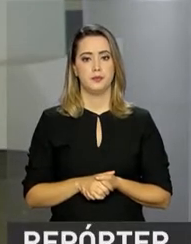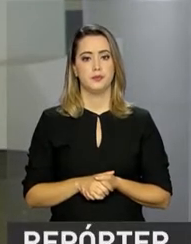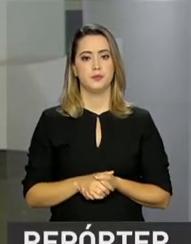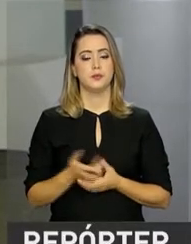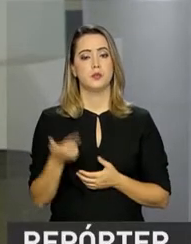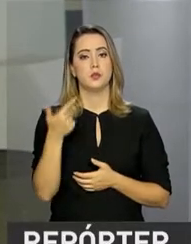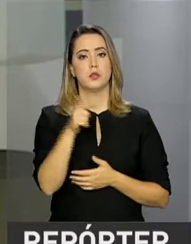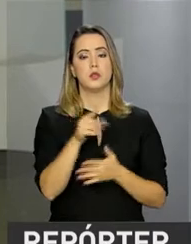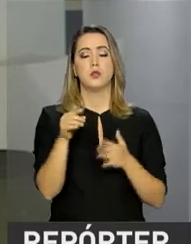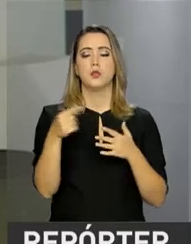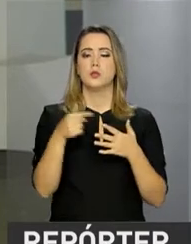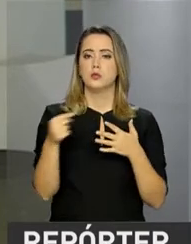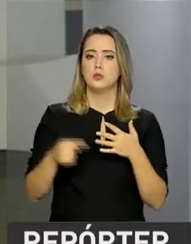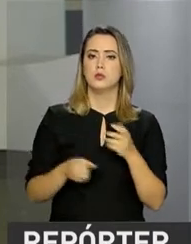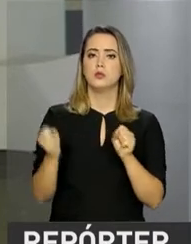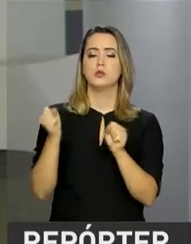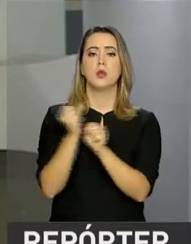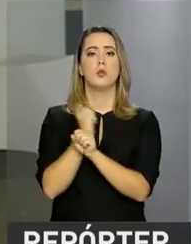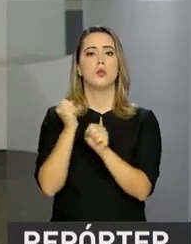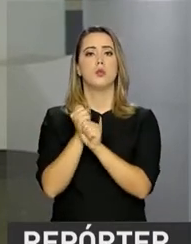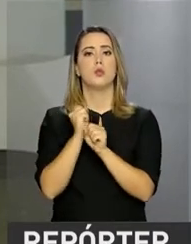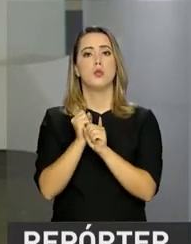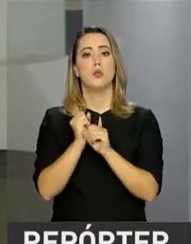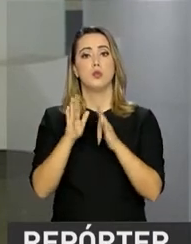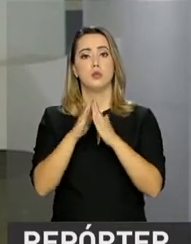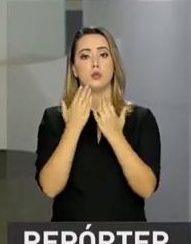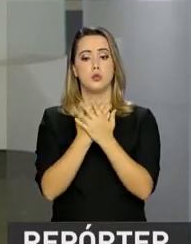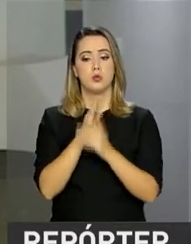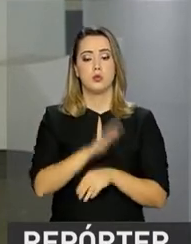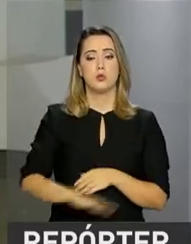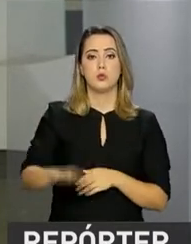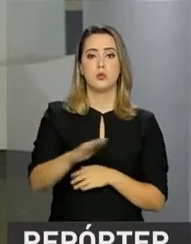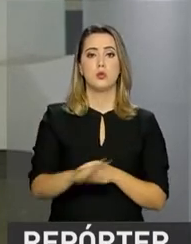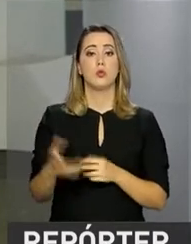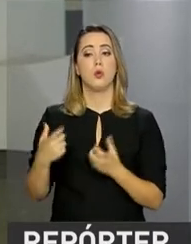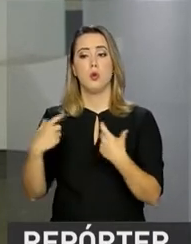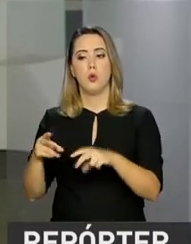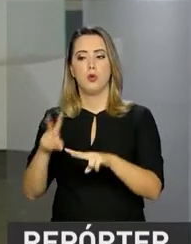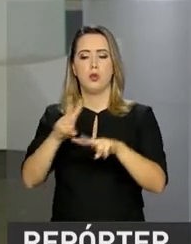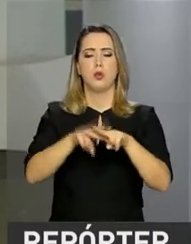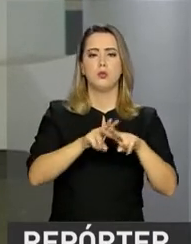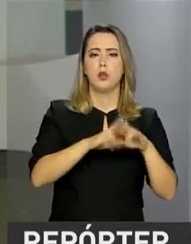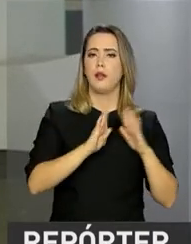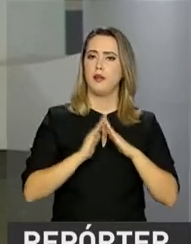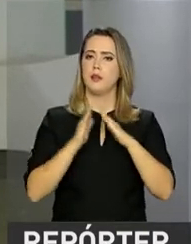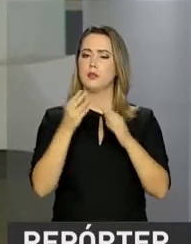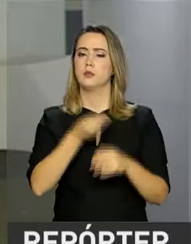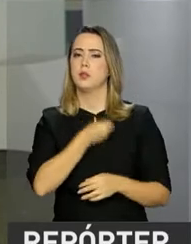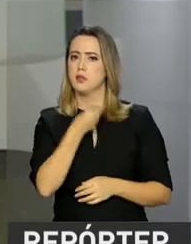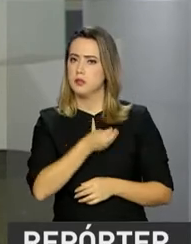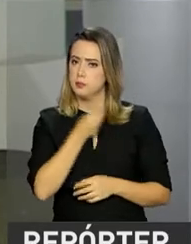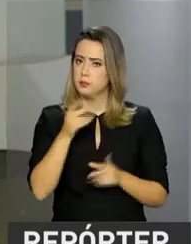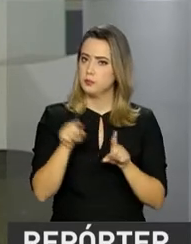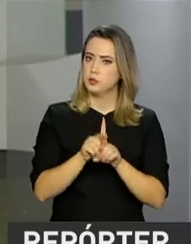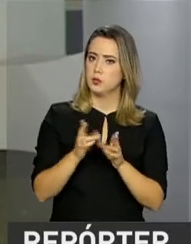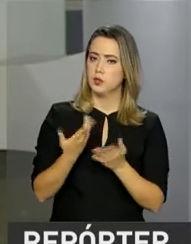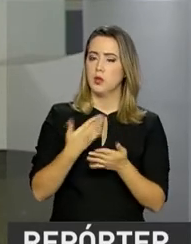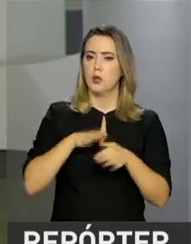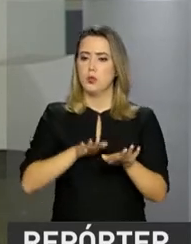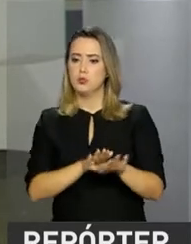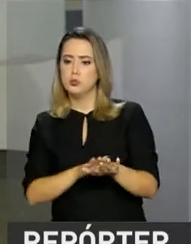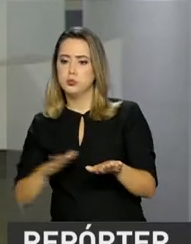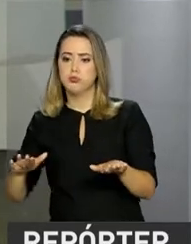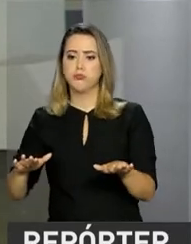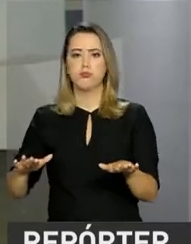Entre os projetos estão construções de creches, presídios, moradias da Minha Casa Minha Vida, duplicação de